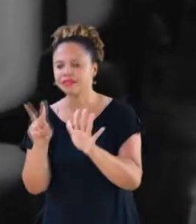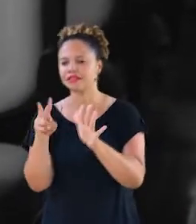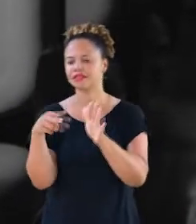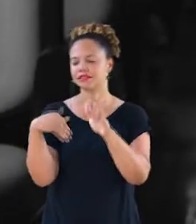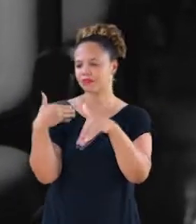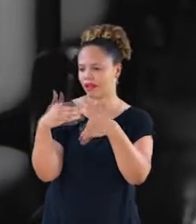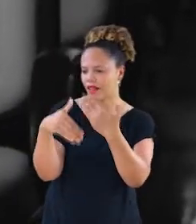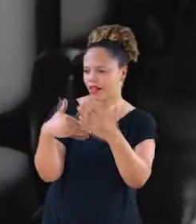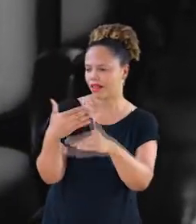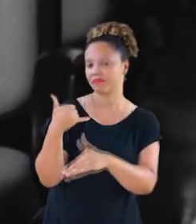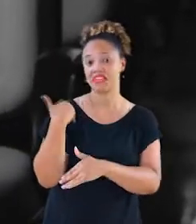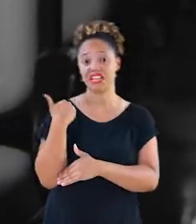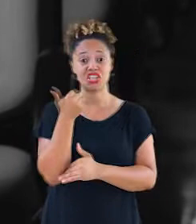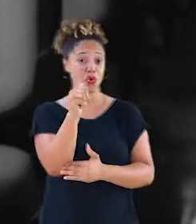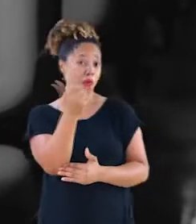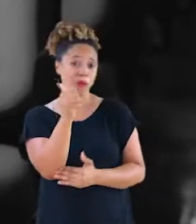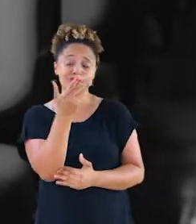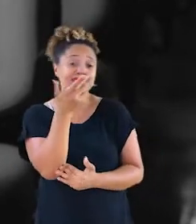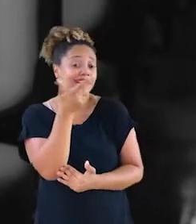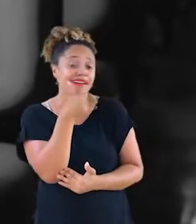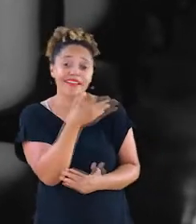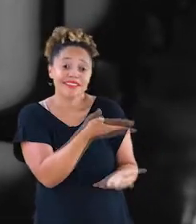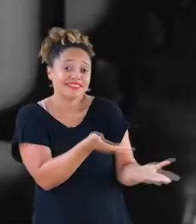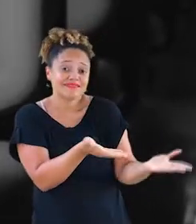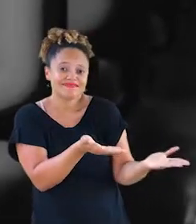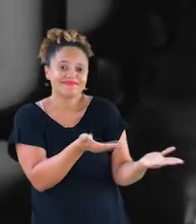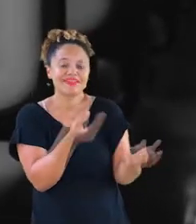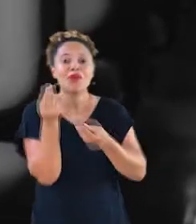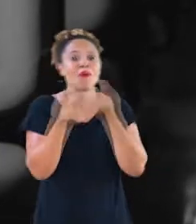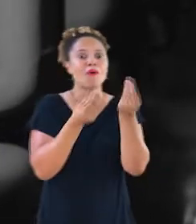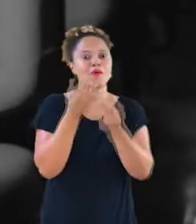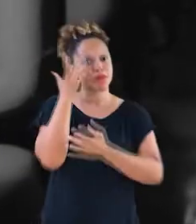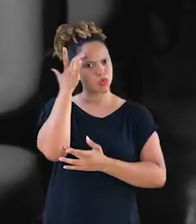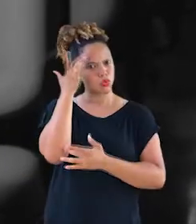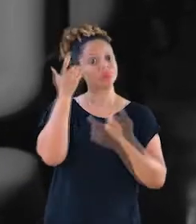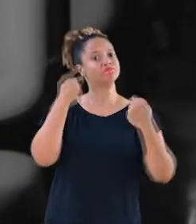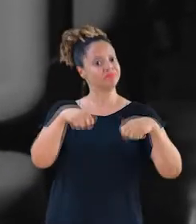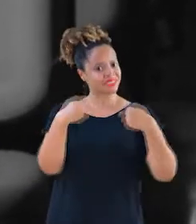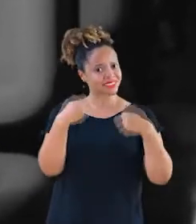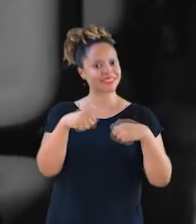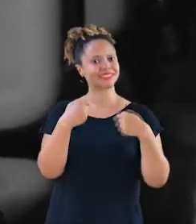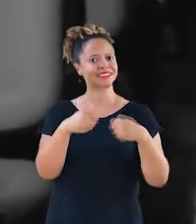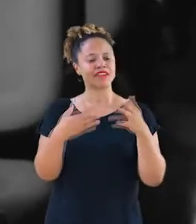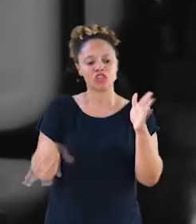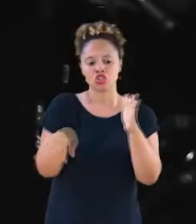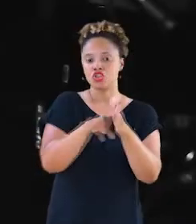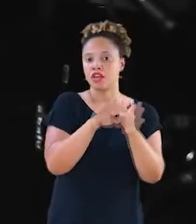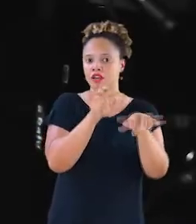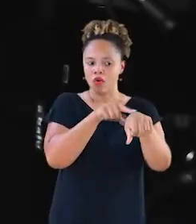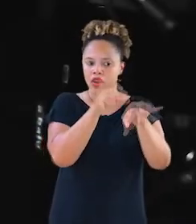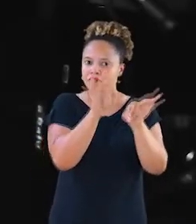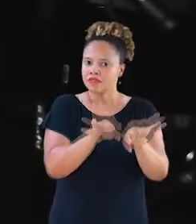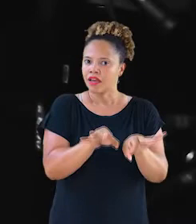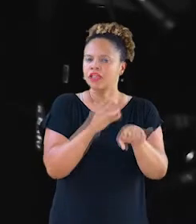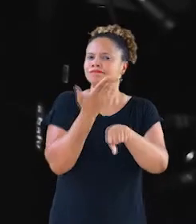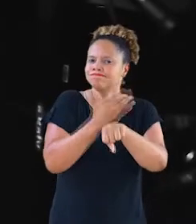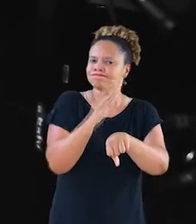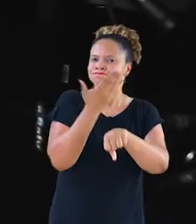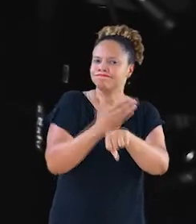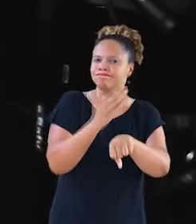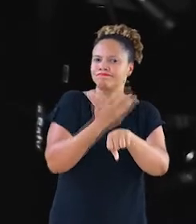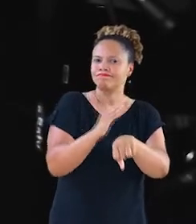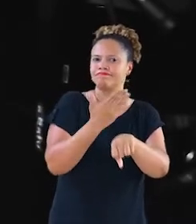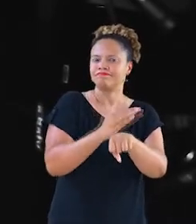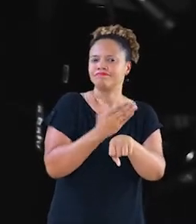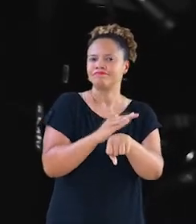porque 11 anos era uma criança, já tendo uma responsabilidade de chegar no horário. Mas assim, era um monte de